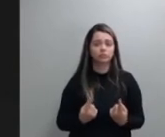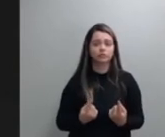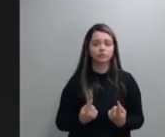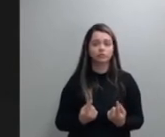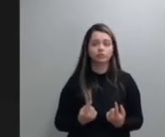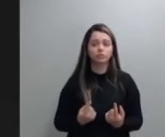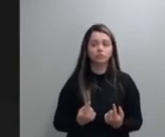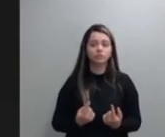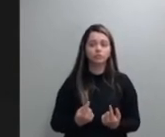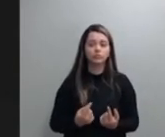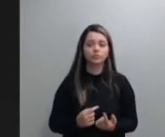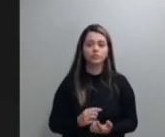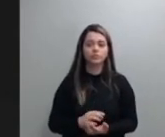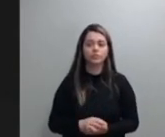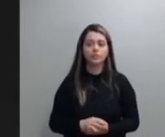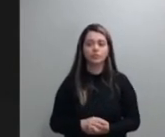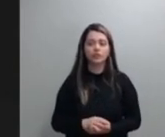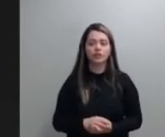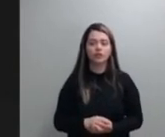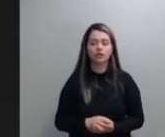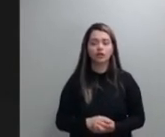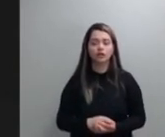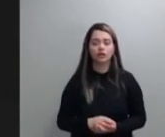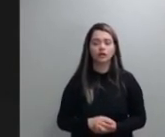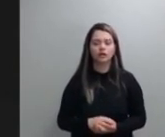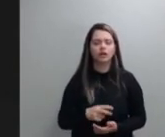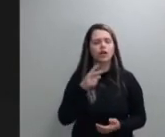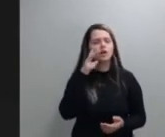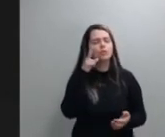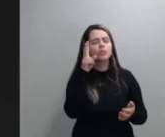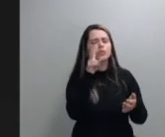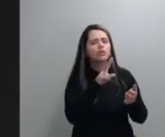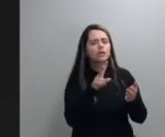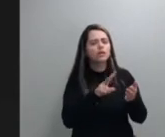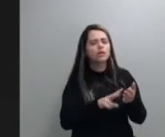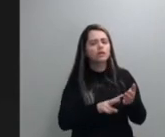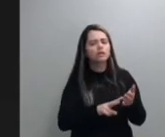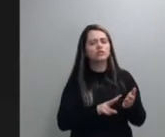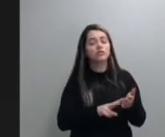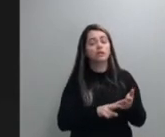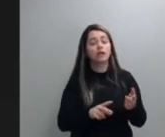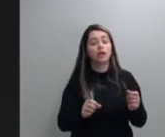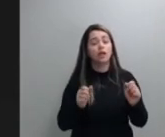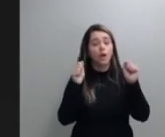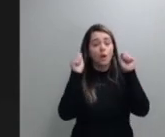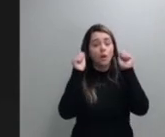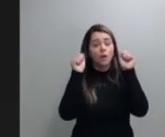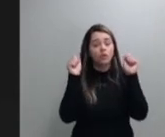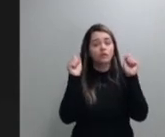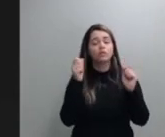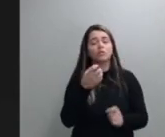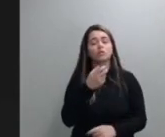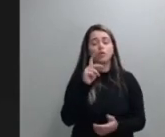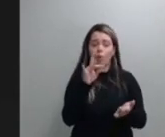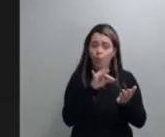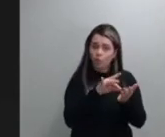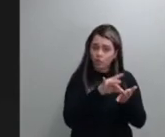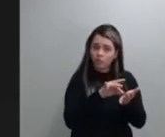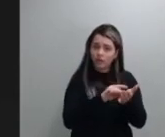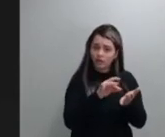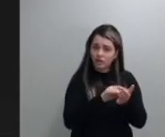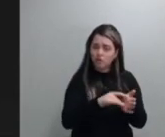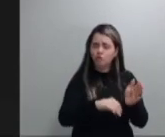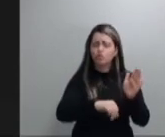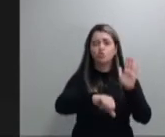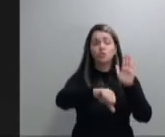ATP 2158 reconheceu isso e consignou expressamente que se trata de um controle de ilegalidade. Portanto, o